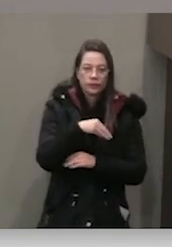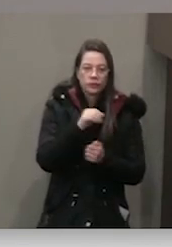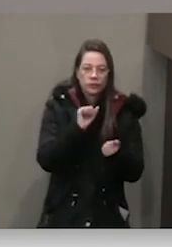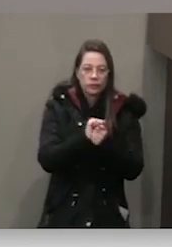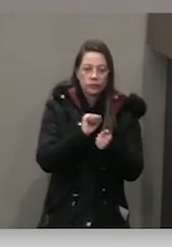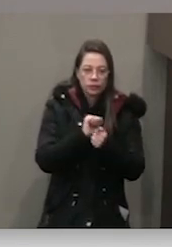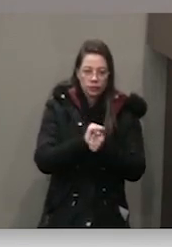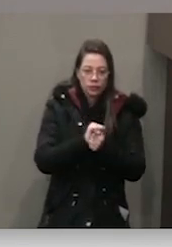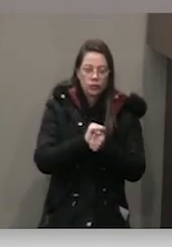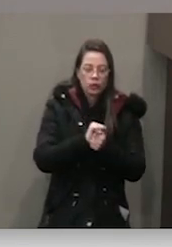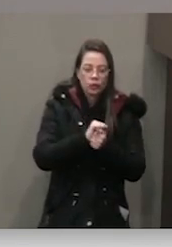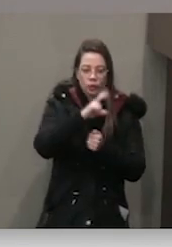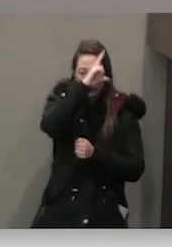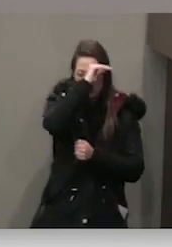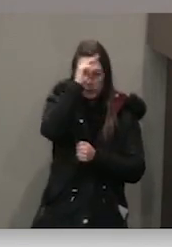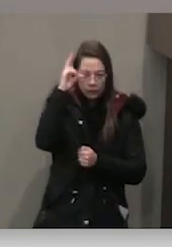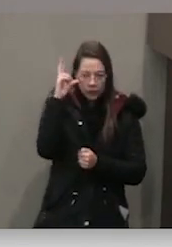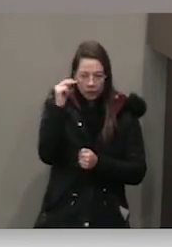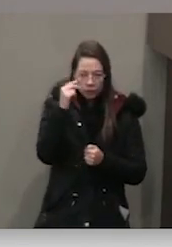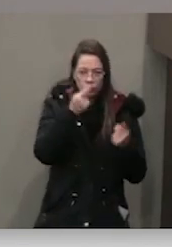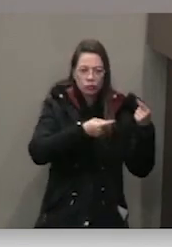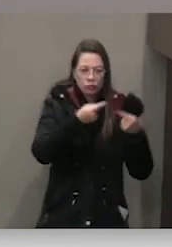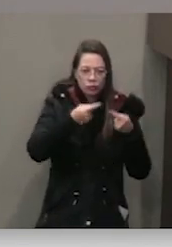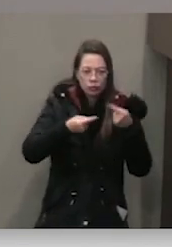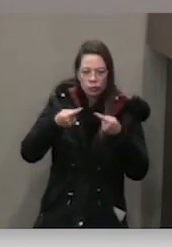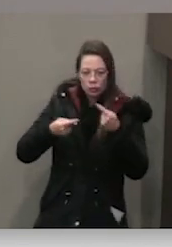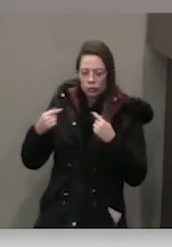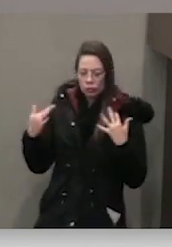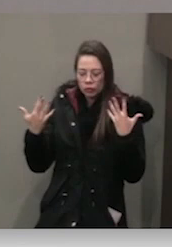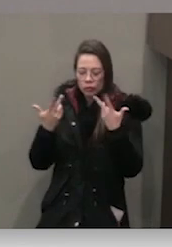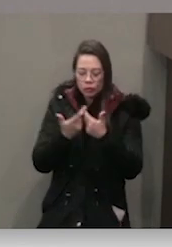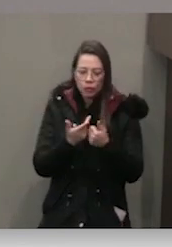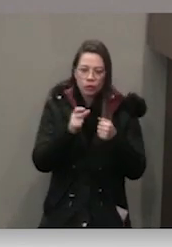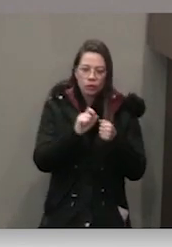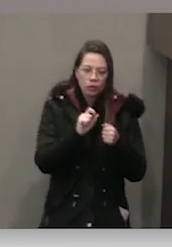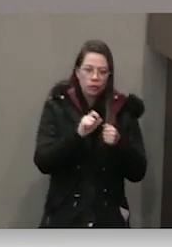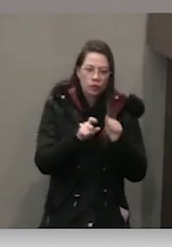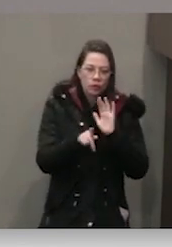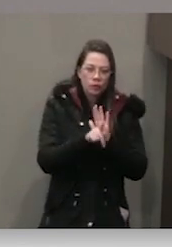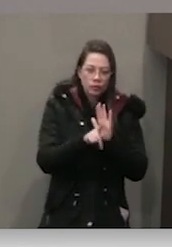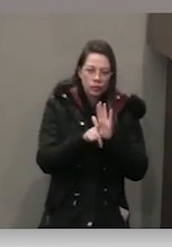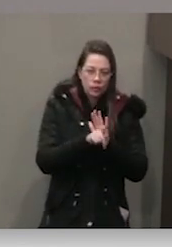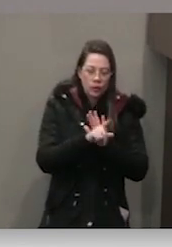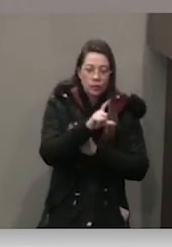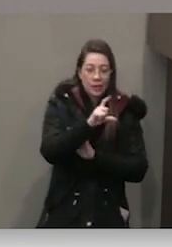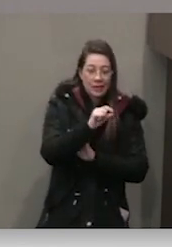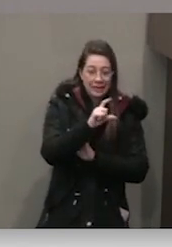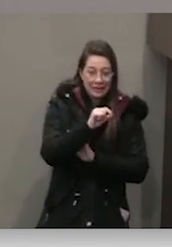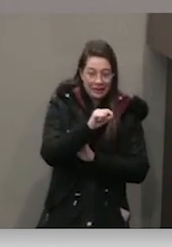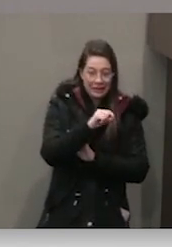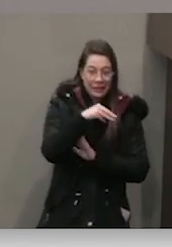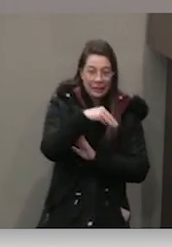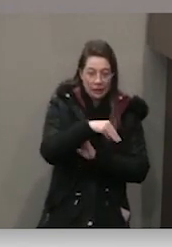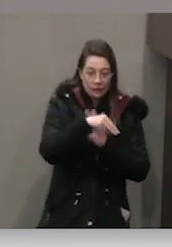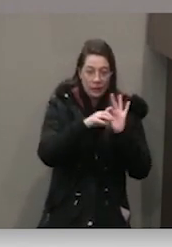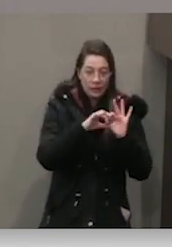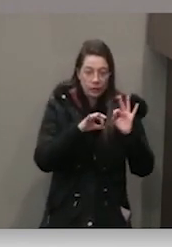Poder Executivo, as discussões todas foram feitas em torno dos 10 metros,